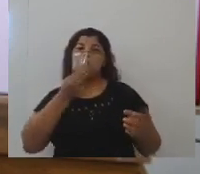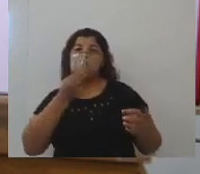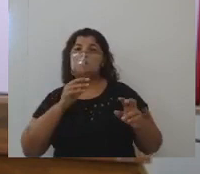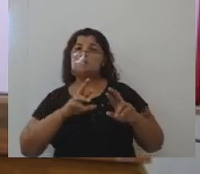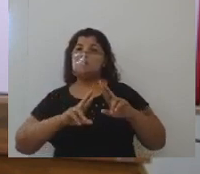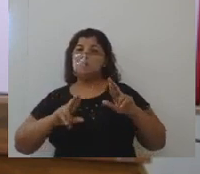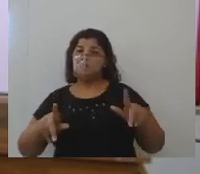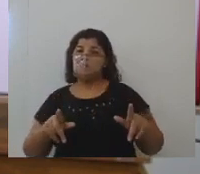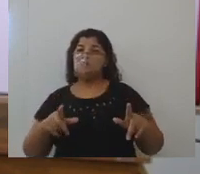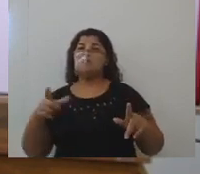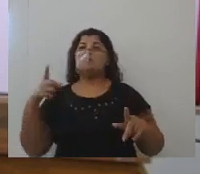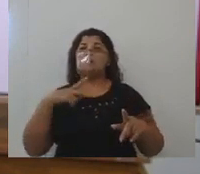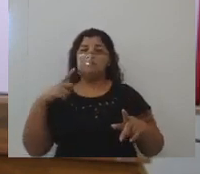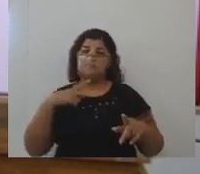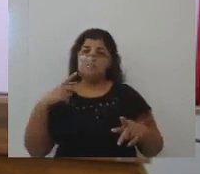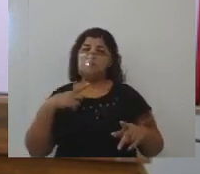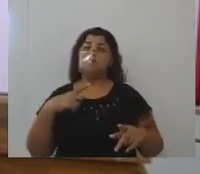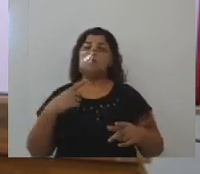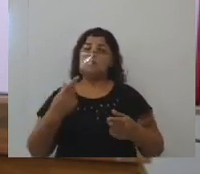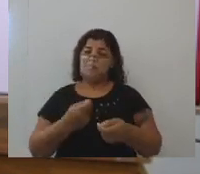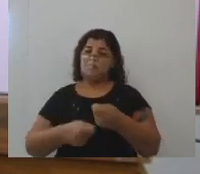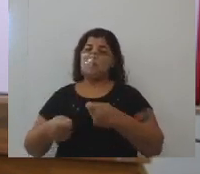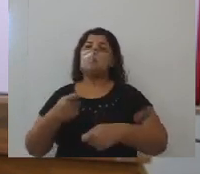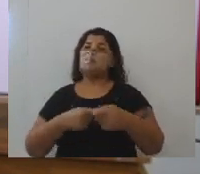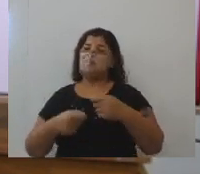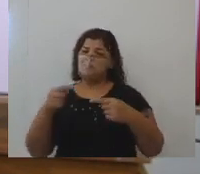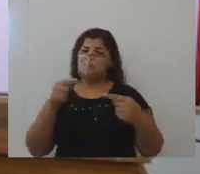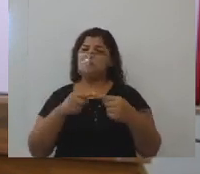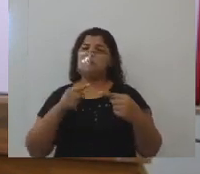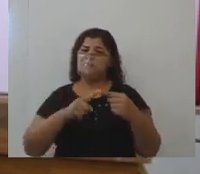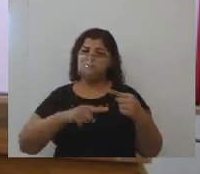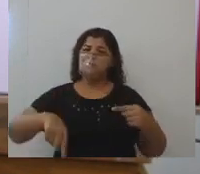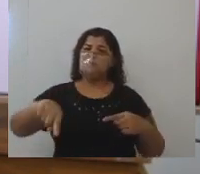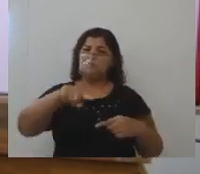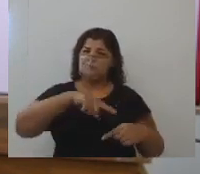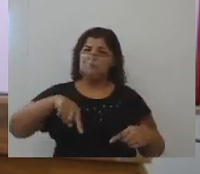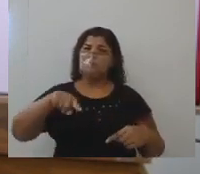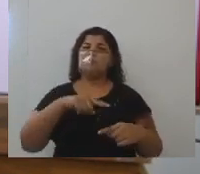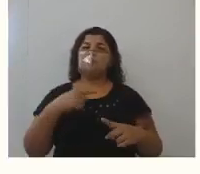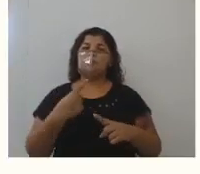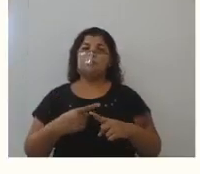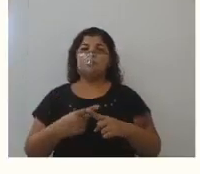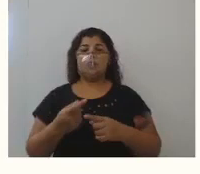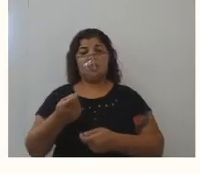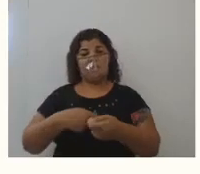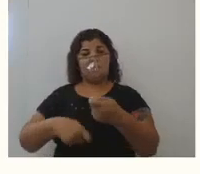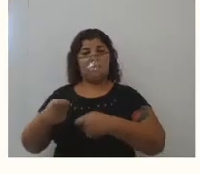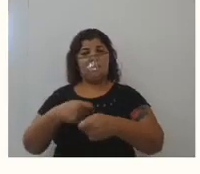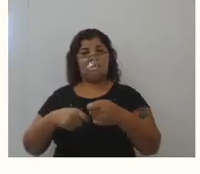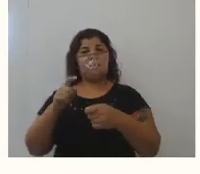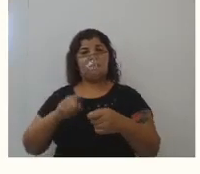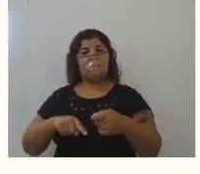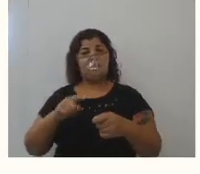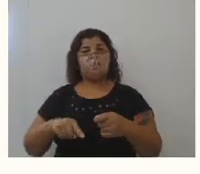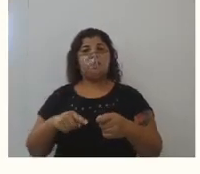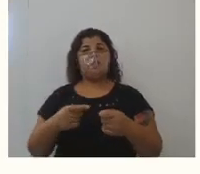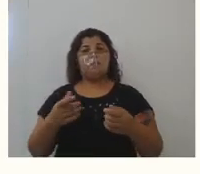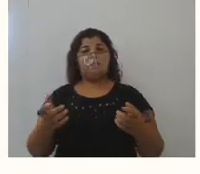ver comigo, o capitalismo tem a ver comigo, porque o capitalismo é um modo de